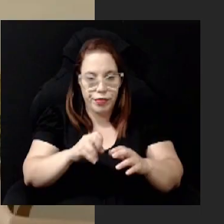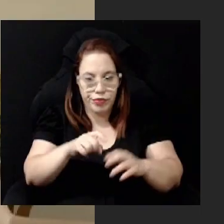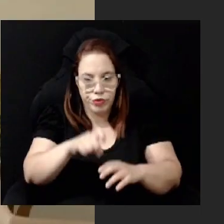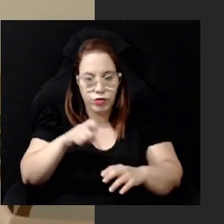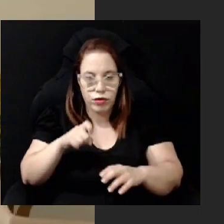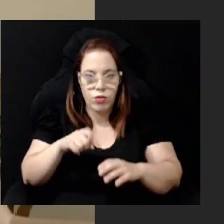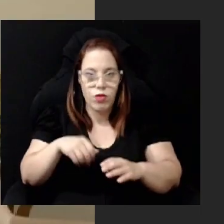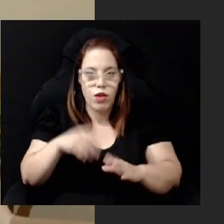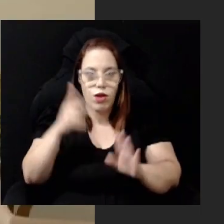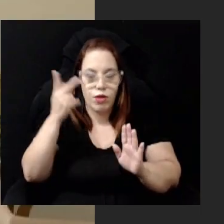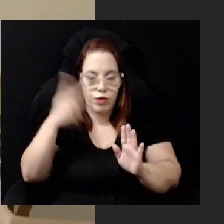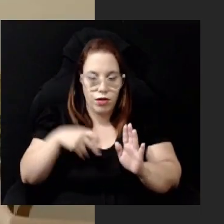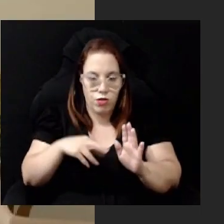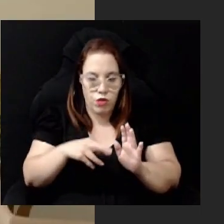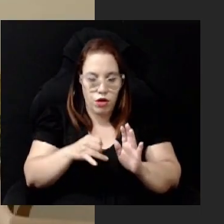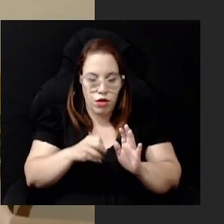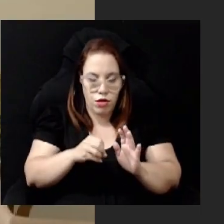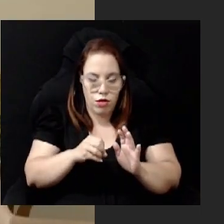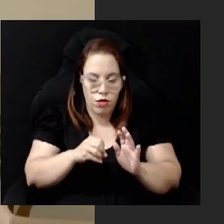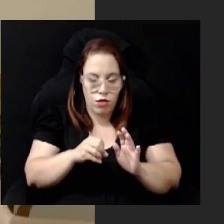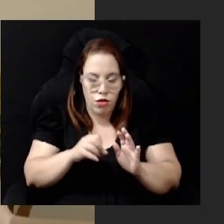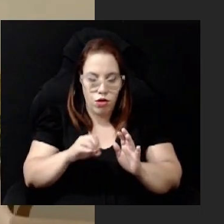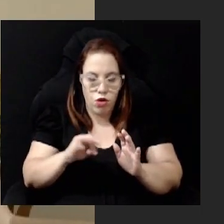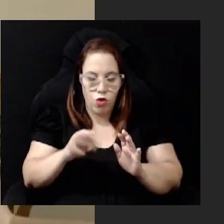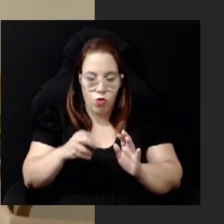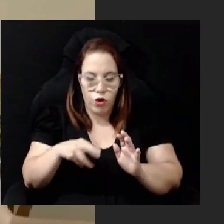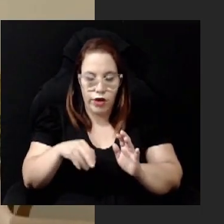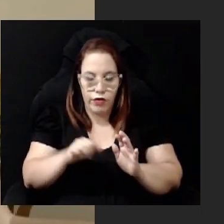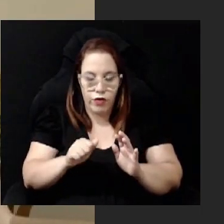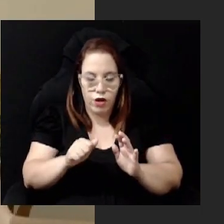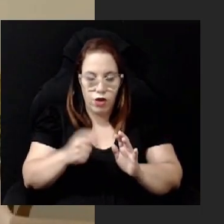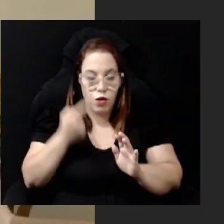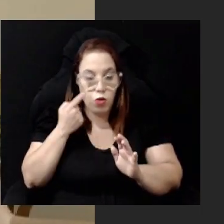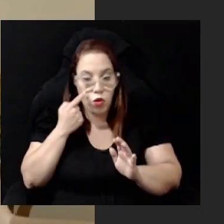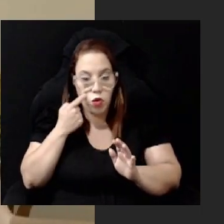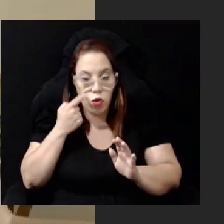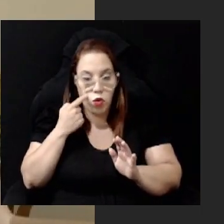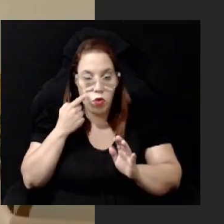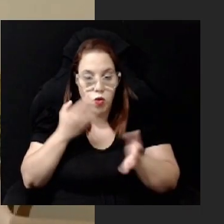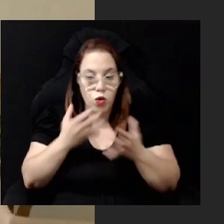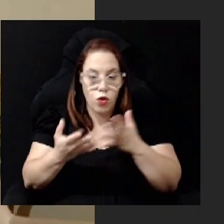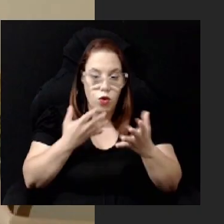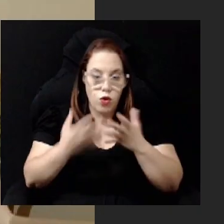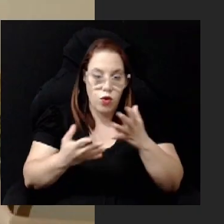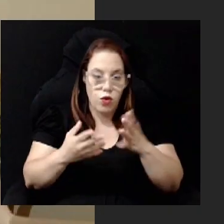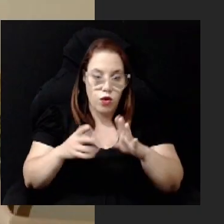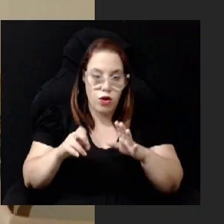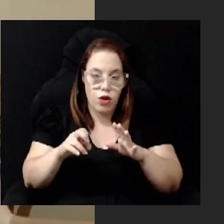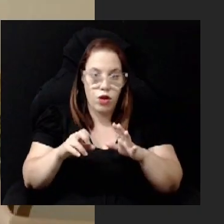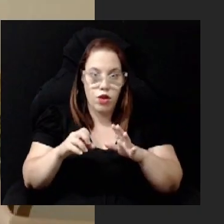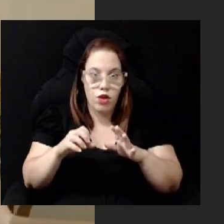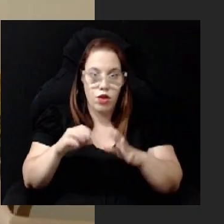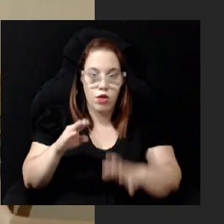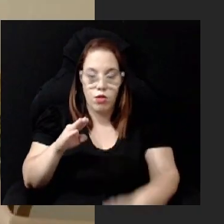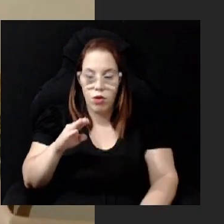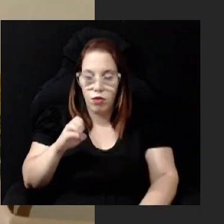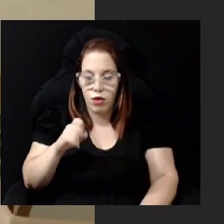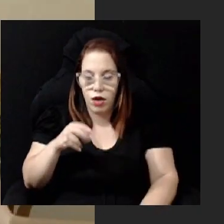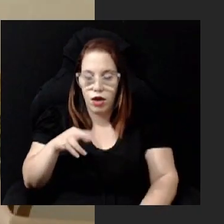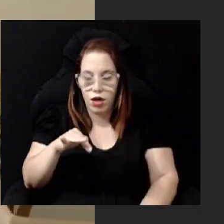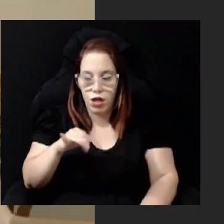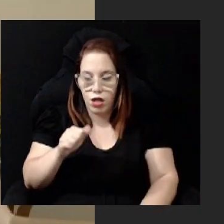pela tomografia, pela ressonância, você já consegue ter um parâmetro de que aquela lesão provavelmente é uma lesão que tem